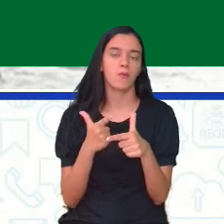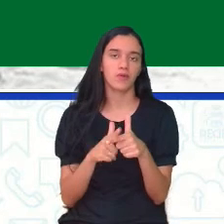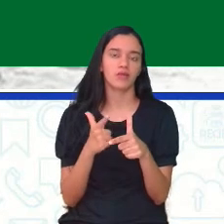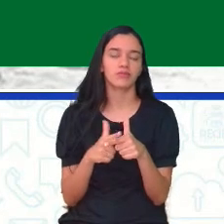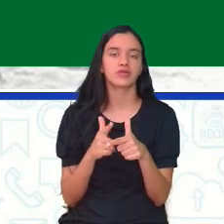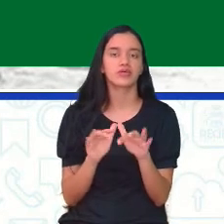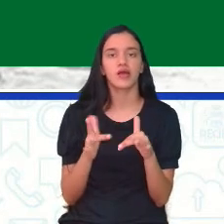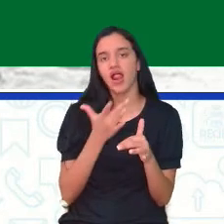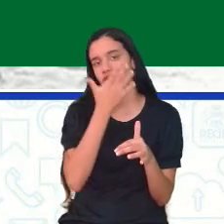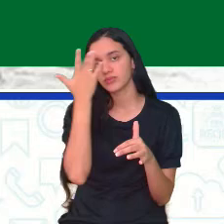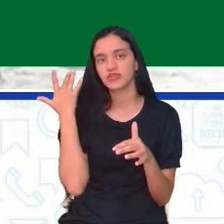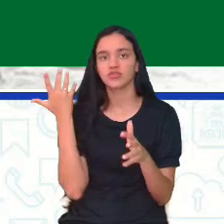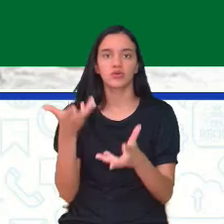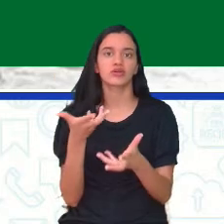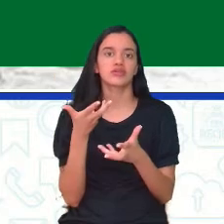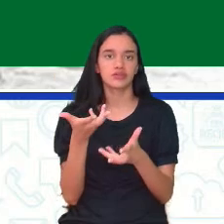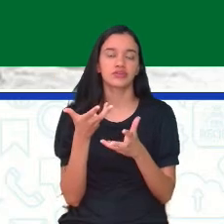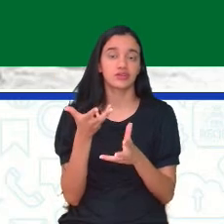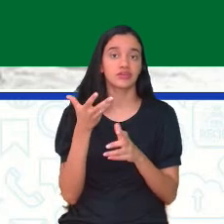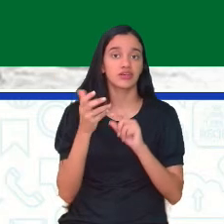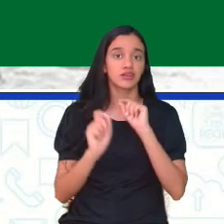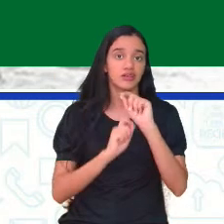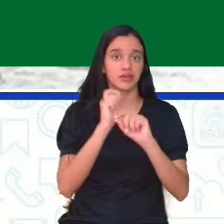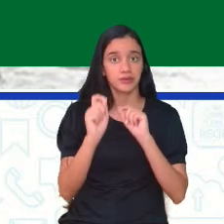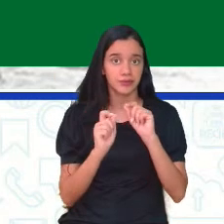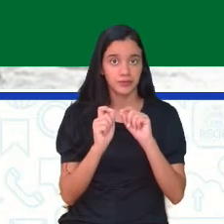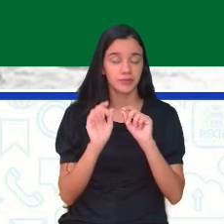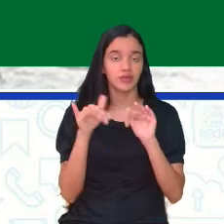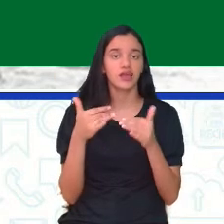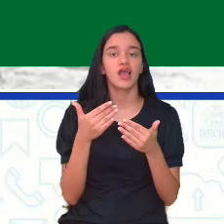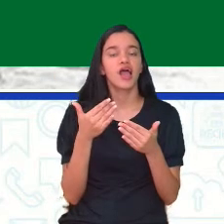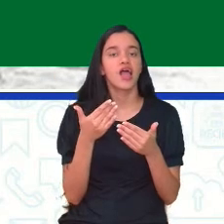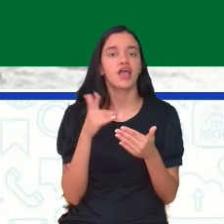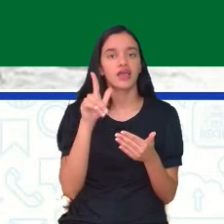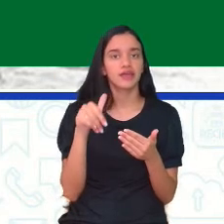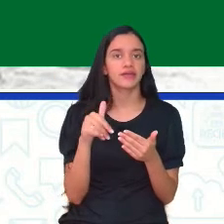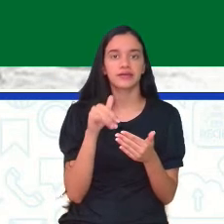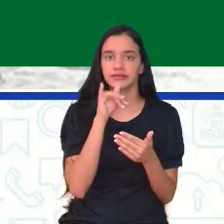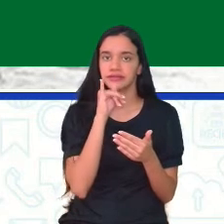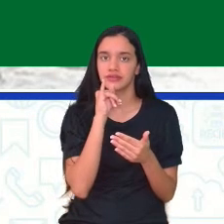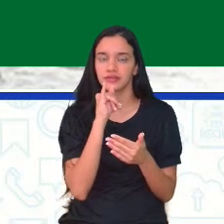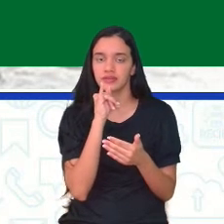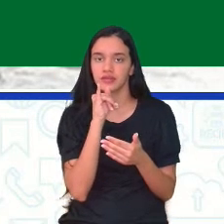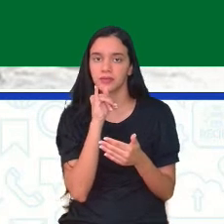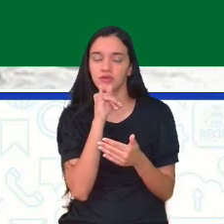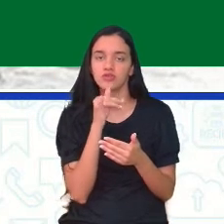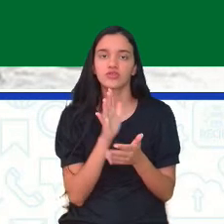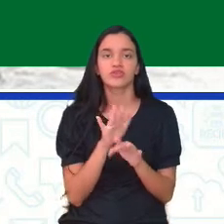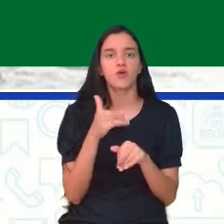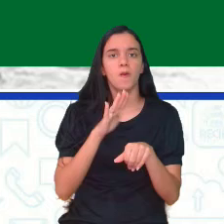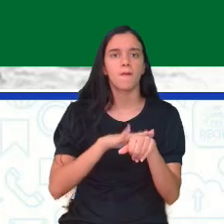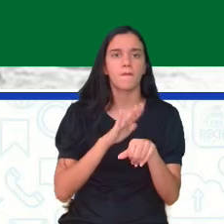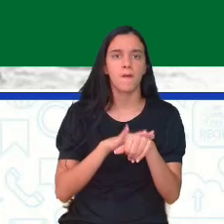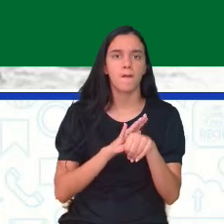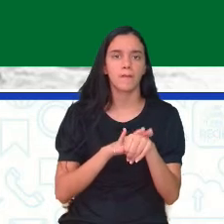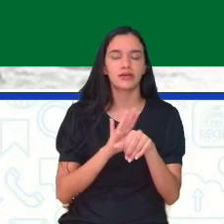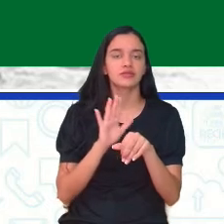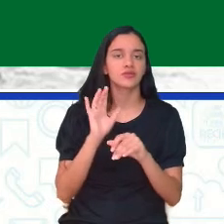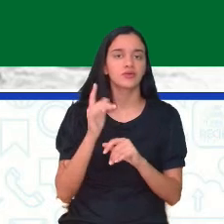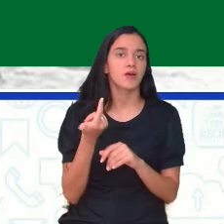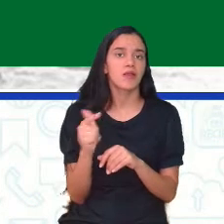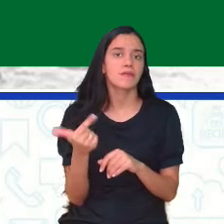por aqueles que desejam a manutenção do status quo, a manutenção da situação do jeito que ela está, para